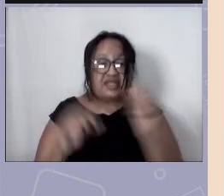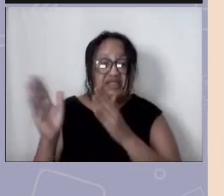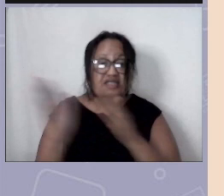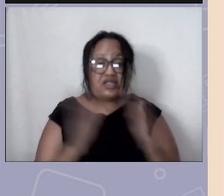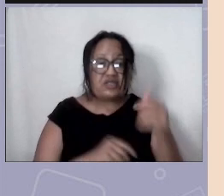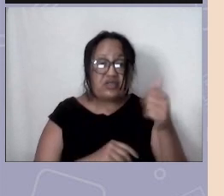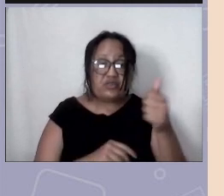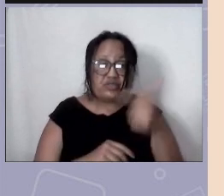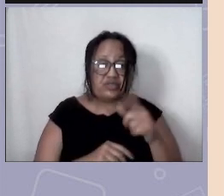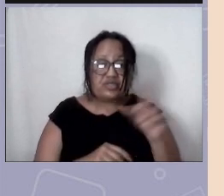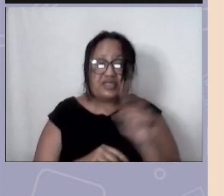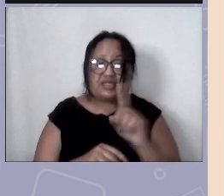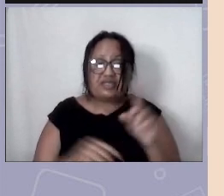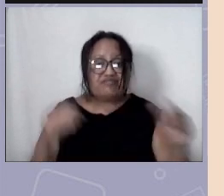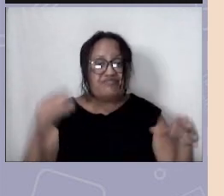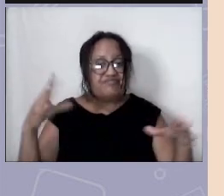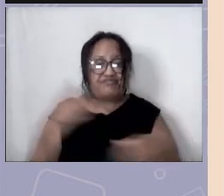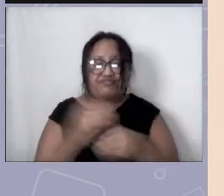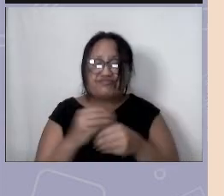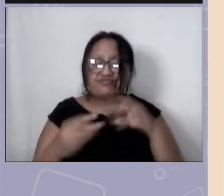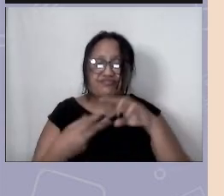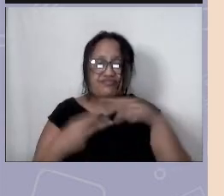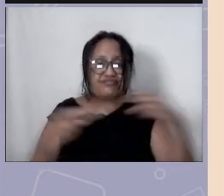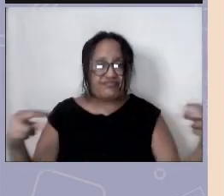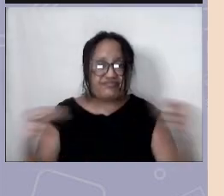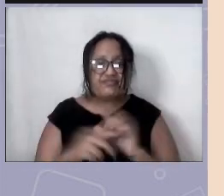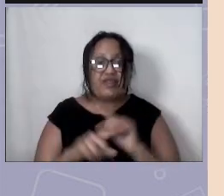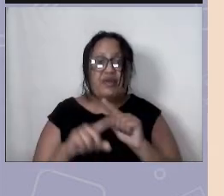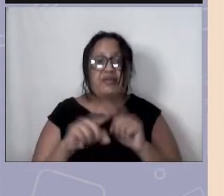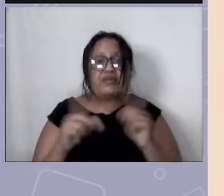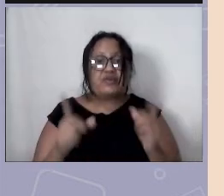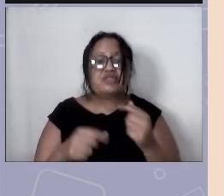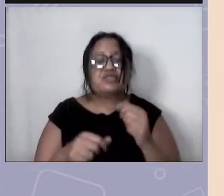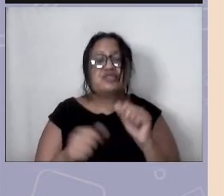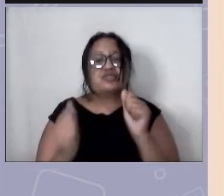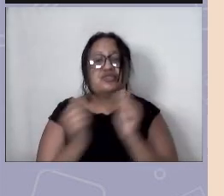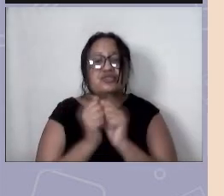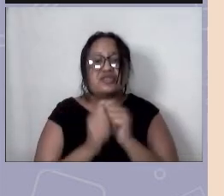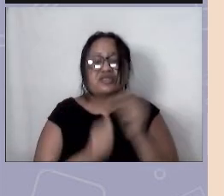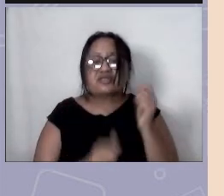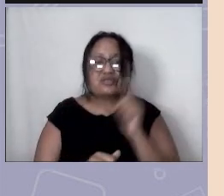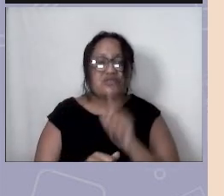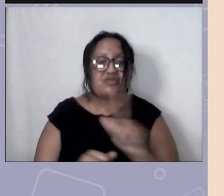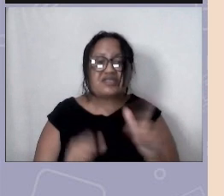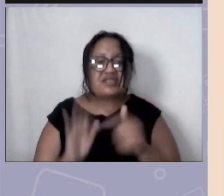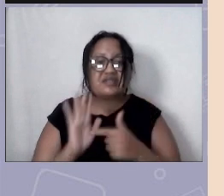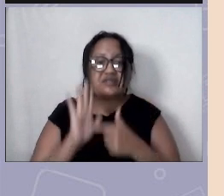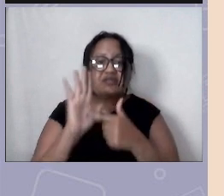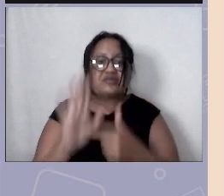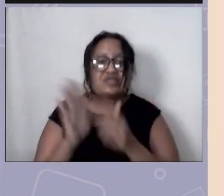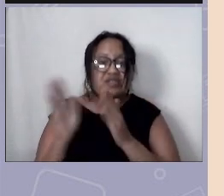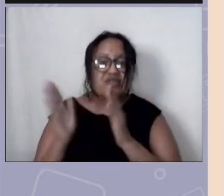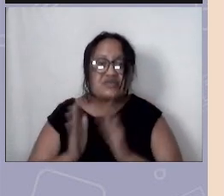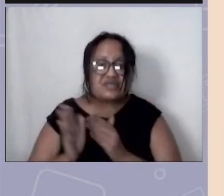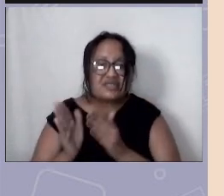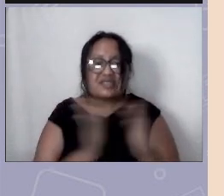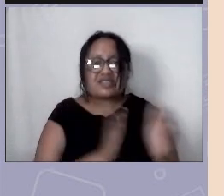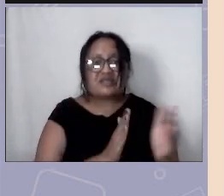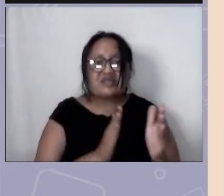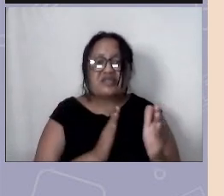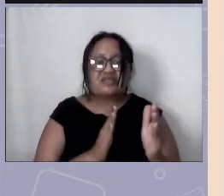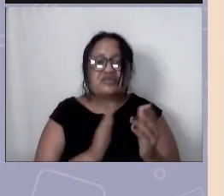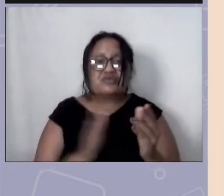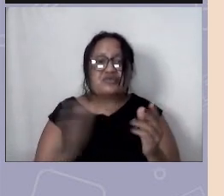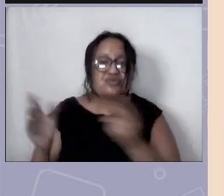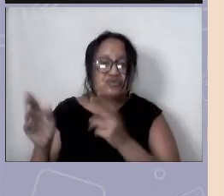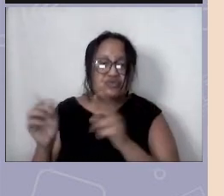não são complementares para o DNA pois juntas não conseguem representar um segmento de dupla hélice da molécula errado é